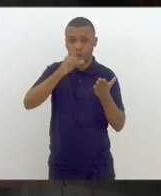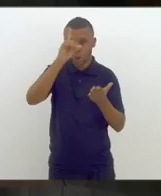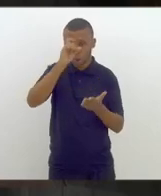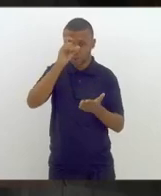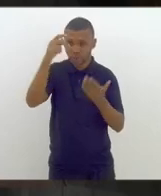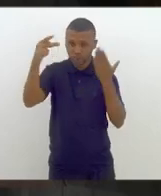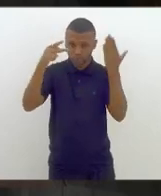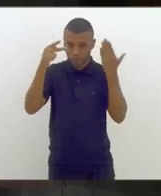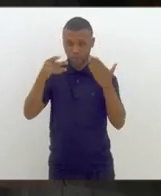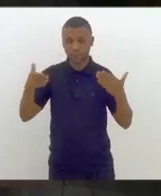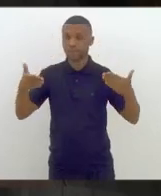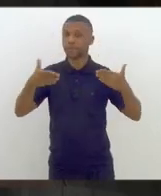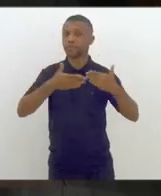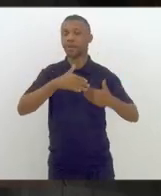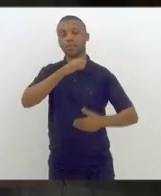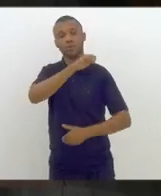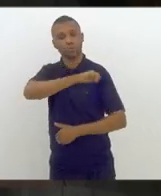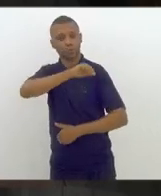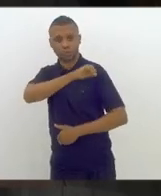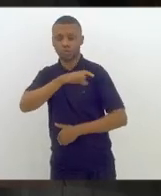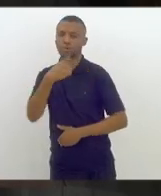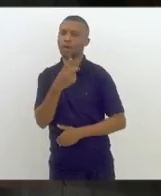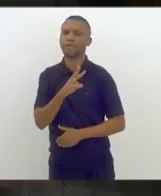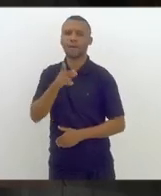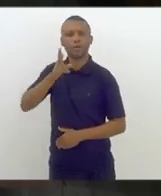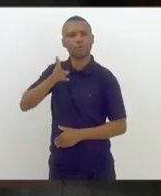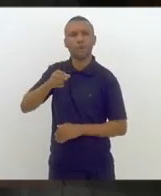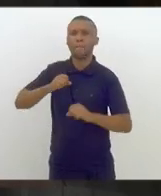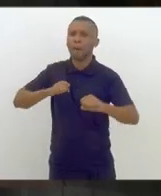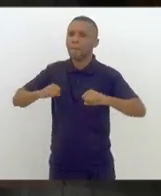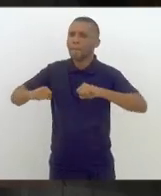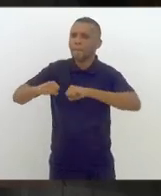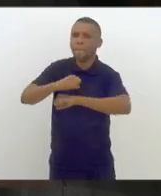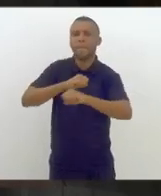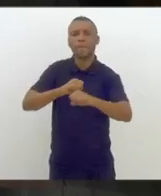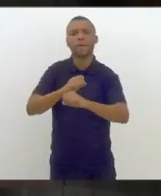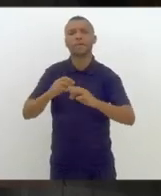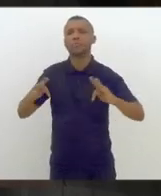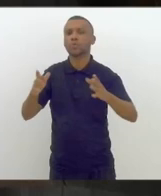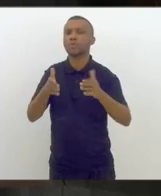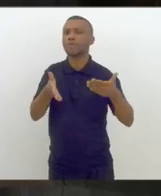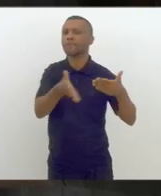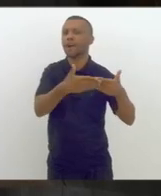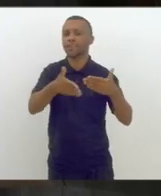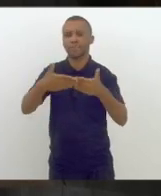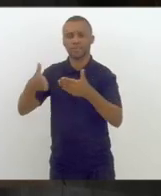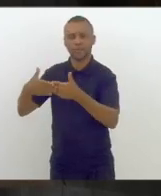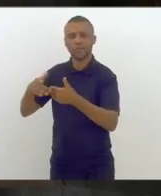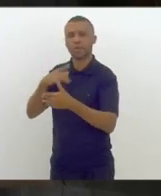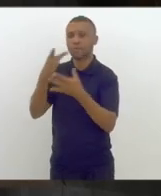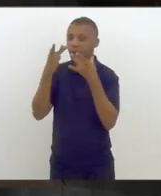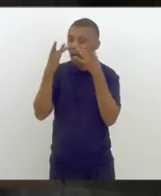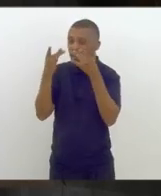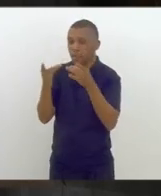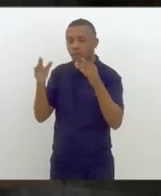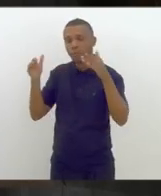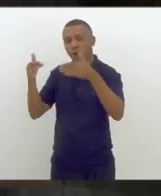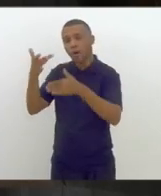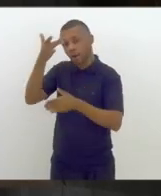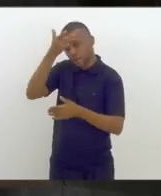momento na cidade do Rio de Janeiro e a gente vai continuar lutando para que todos fechem e a gente tenha atenção à saúde